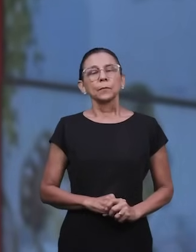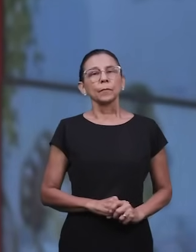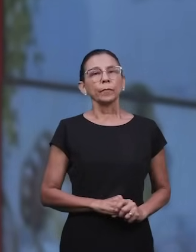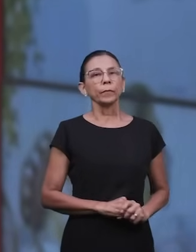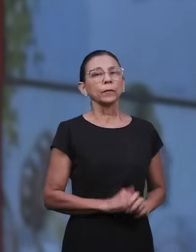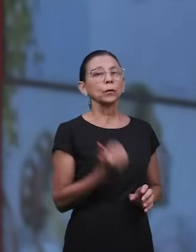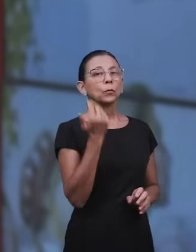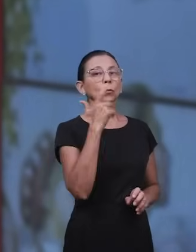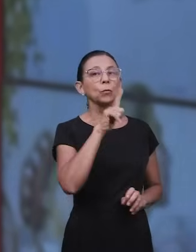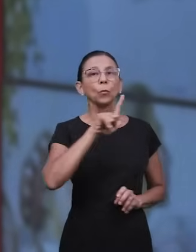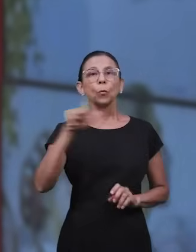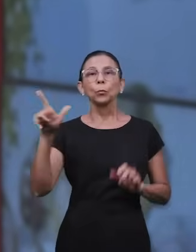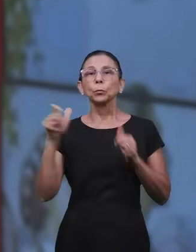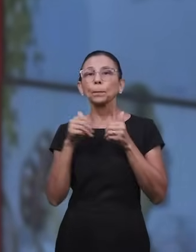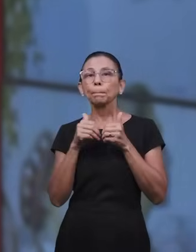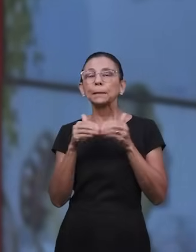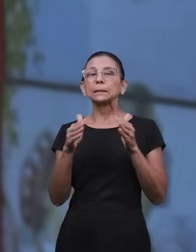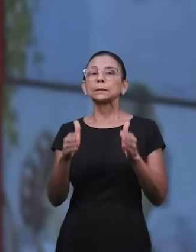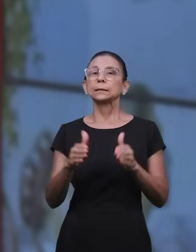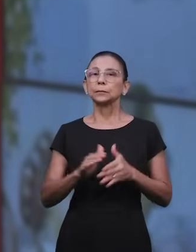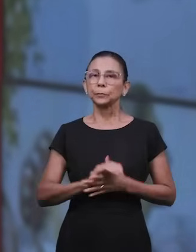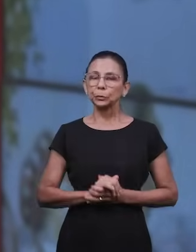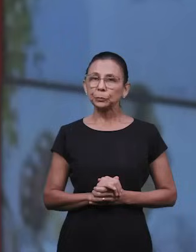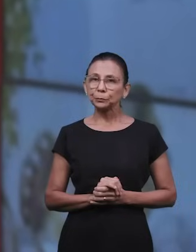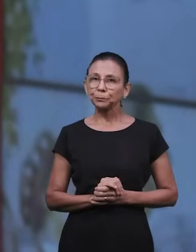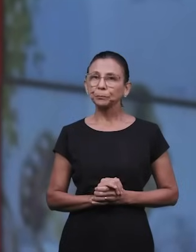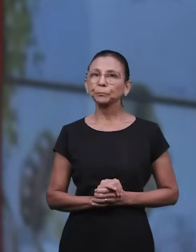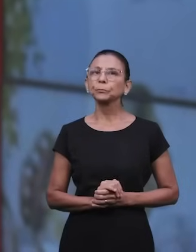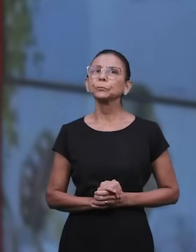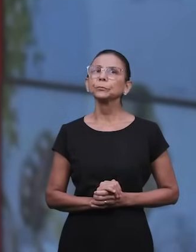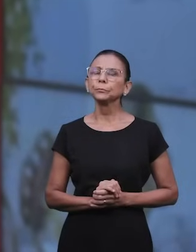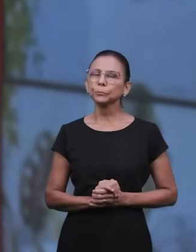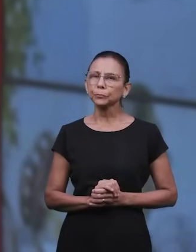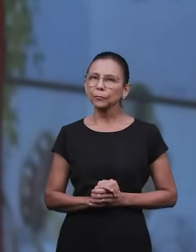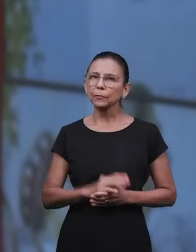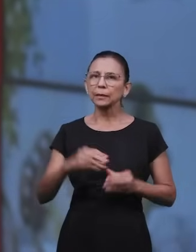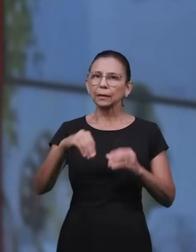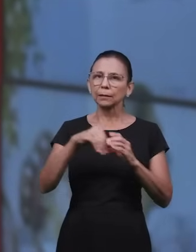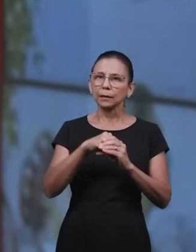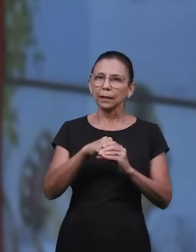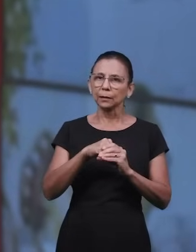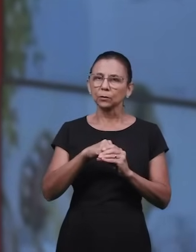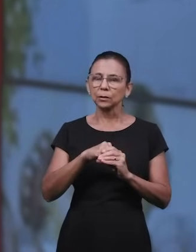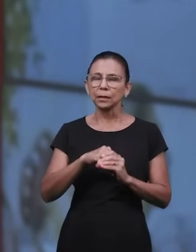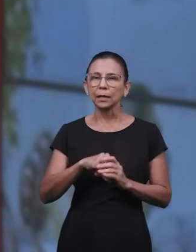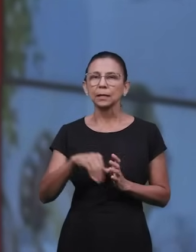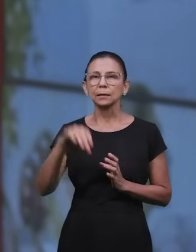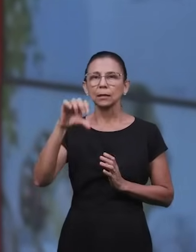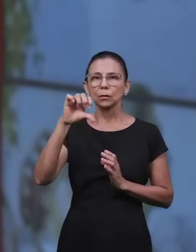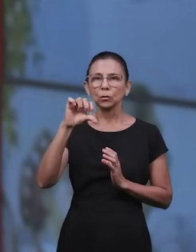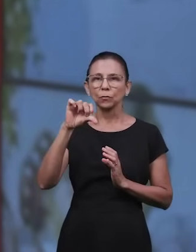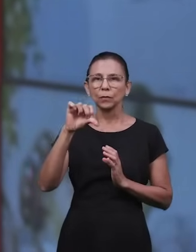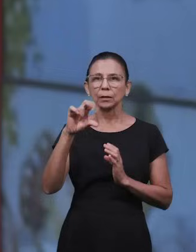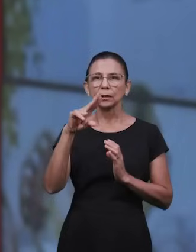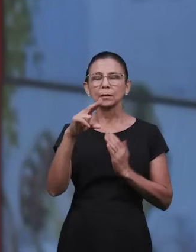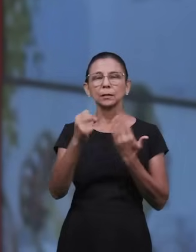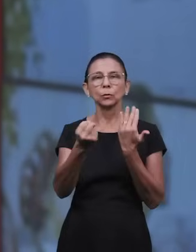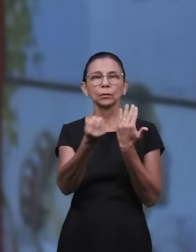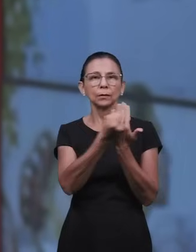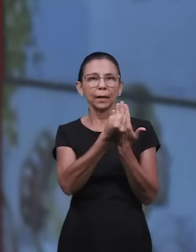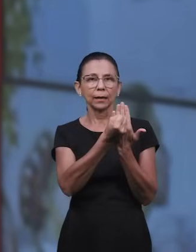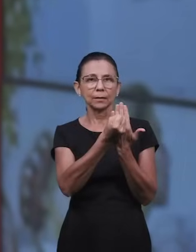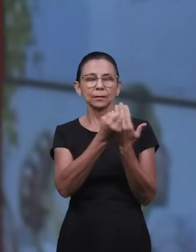que aborda essas 95 teses propostas por Martinho Lutero, que é Jesus Cristo,